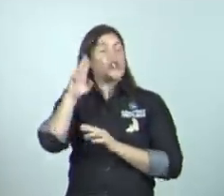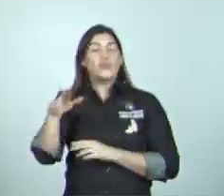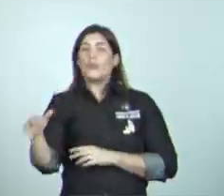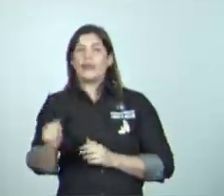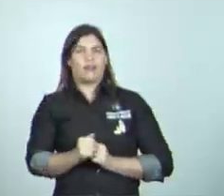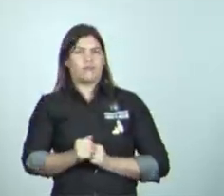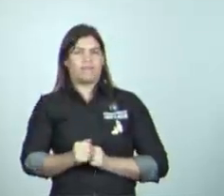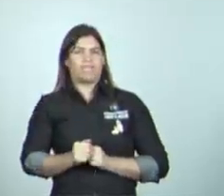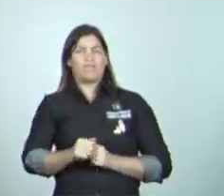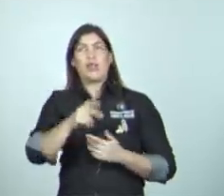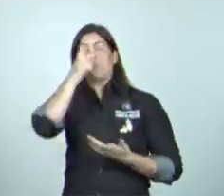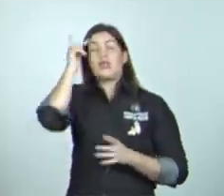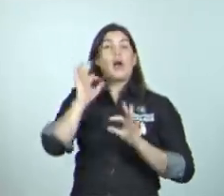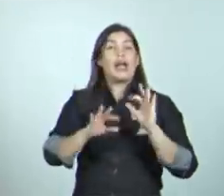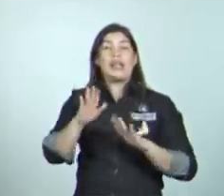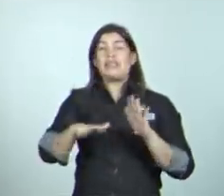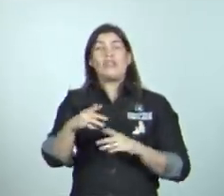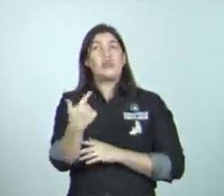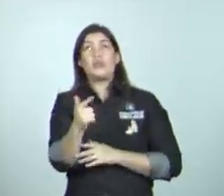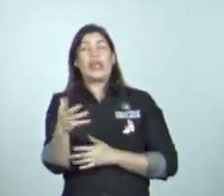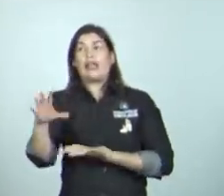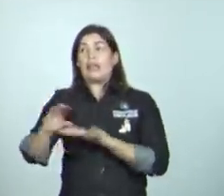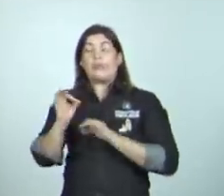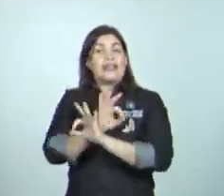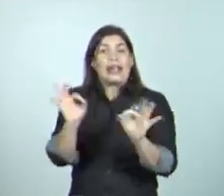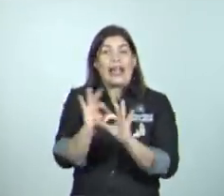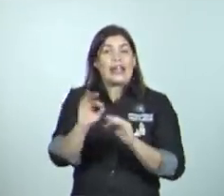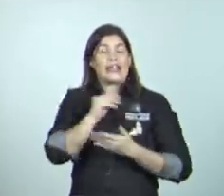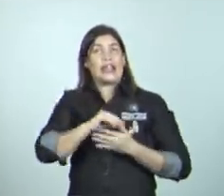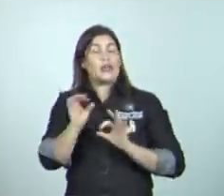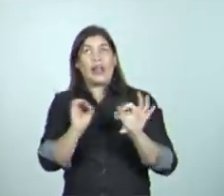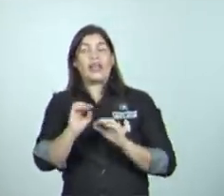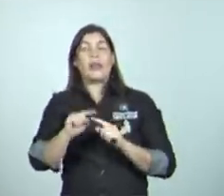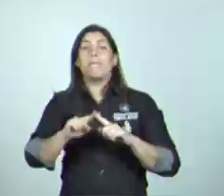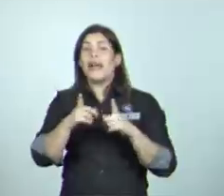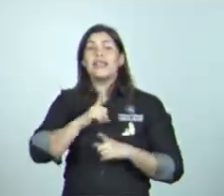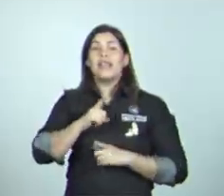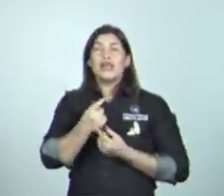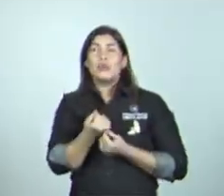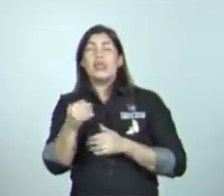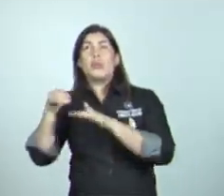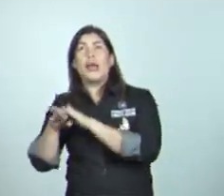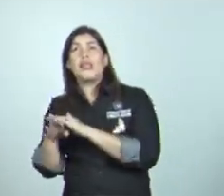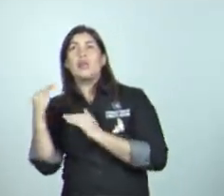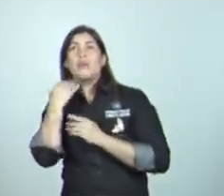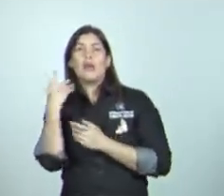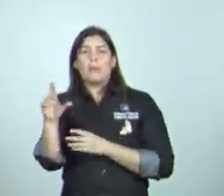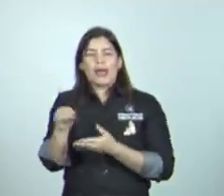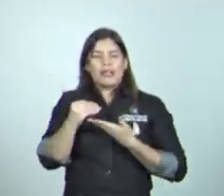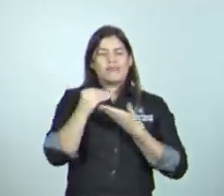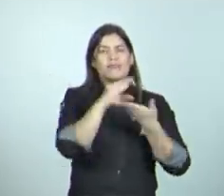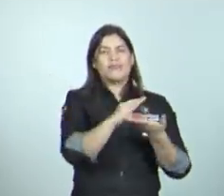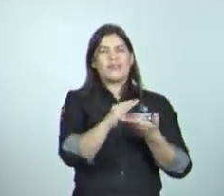mas tem dado ofertas dizendo passou aí eu não tô ganhando nada não tô nem dando meu dízimo não estou ganhando nada mas eu tenho algumas reservas eu tô dando